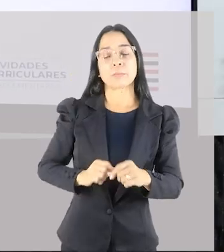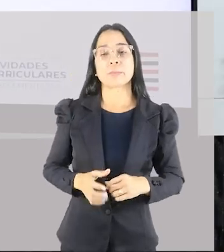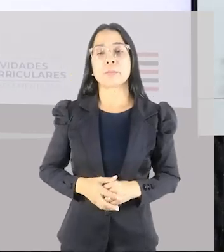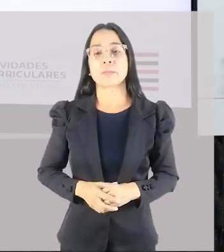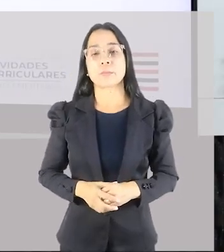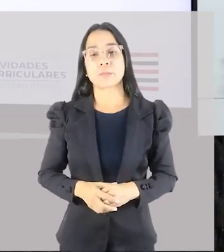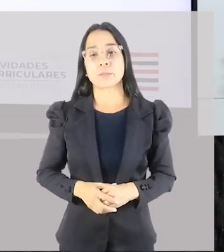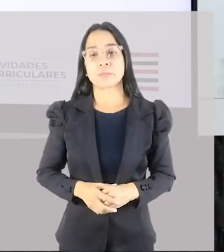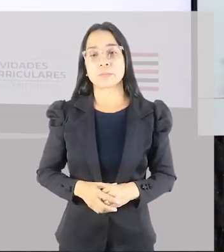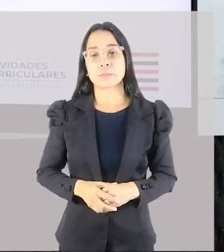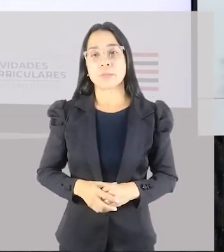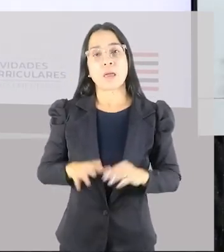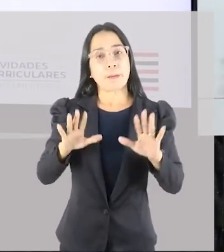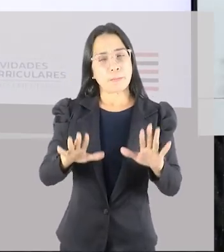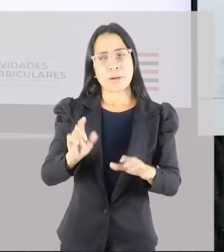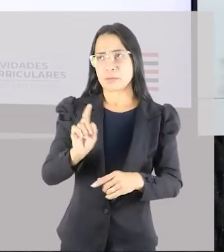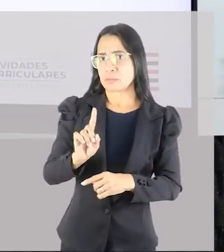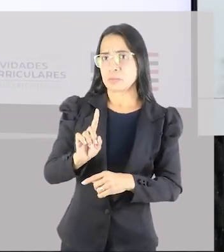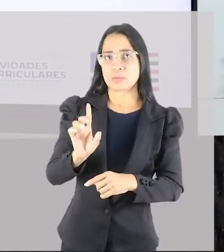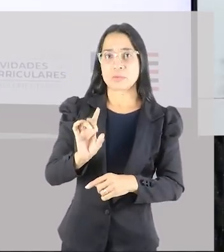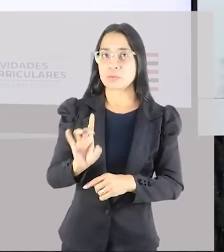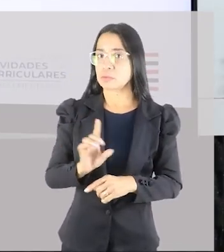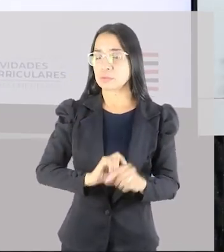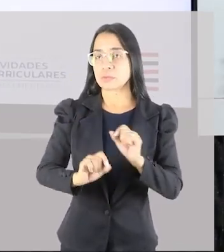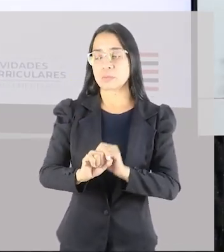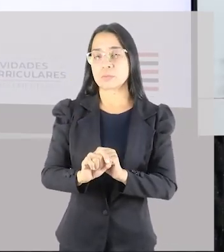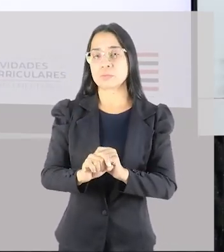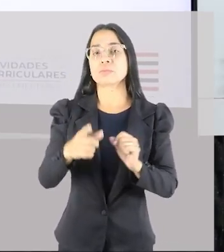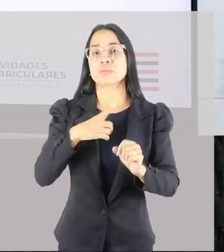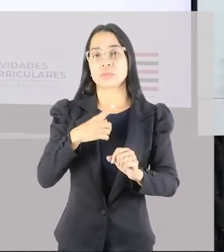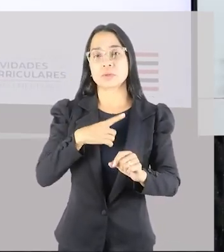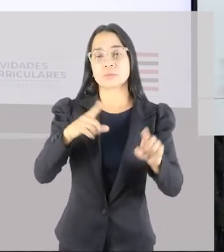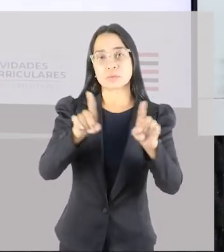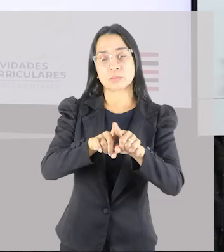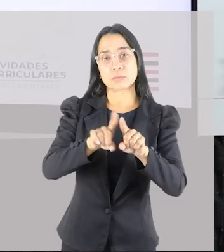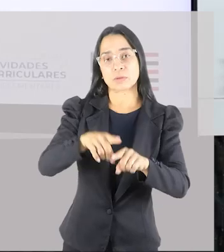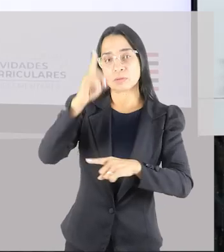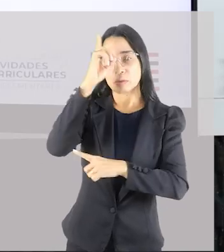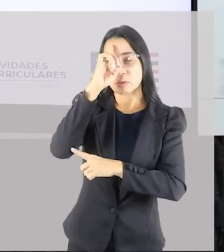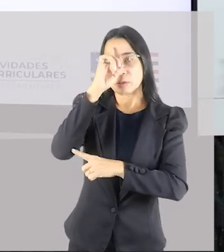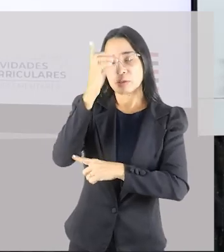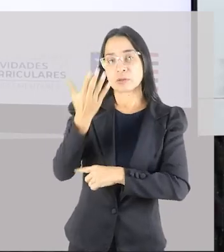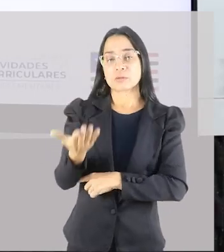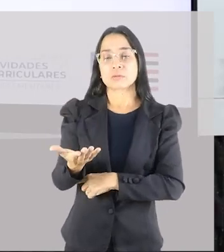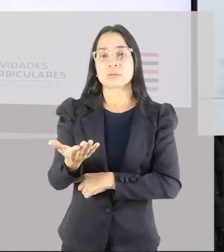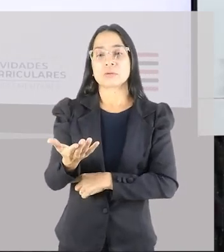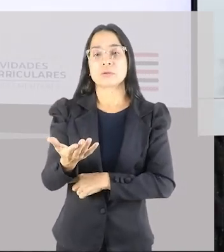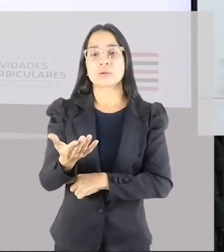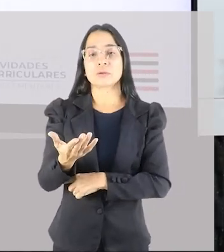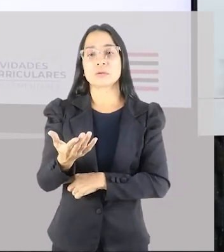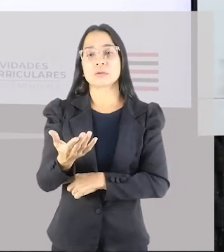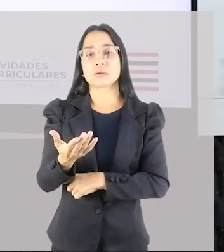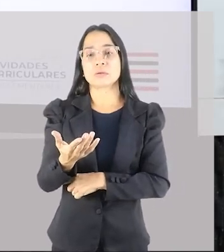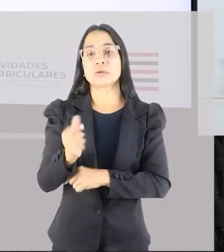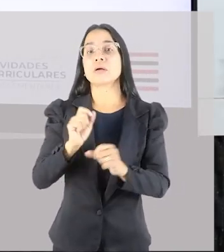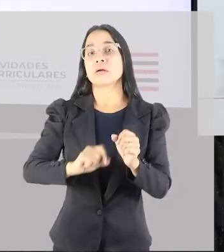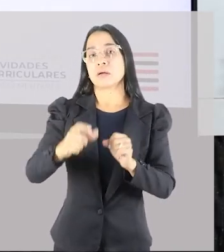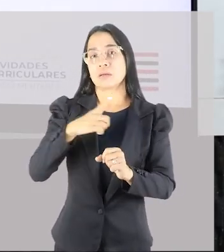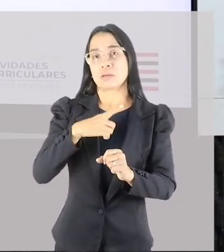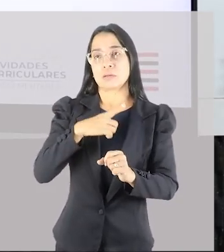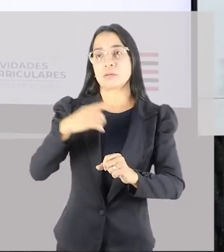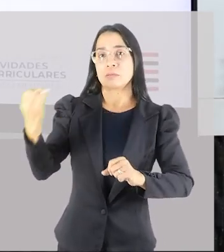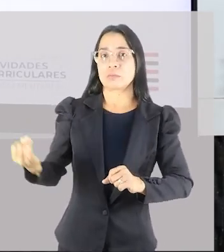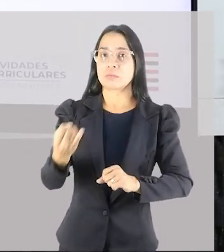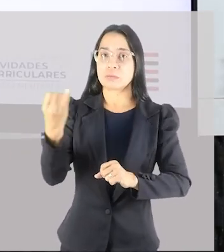vestibulares mas não é só isso nós temos no cotidiano uma grande incidência